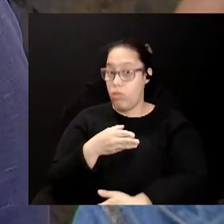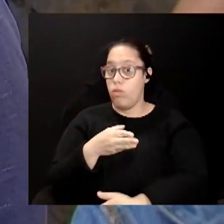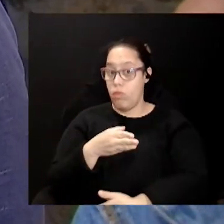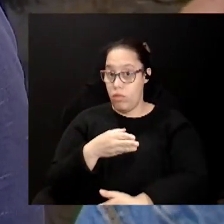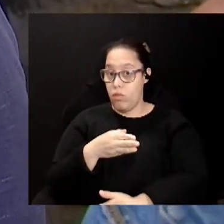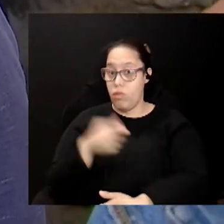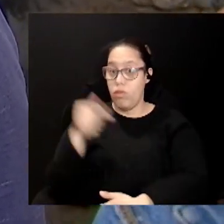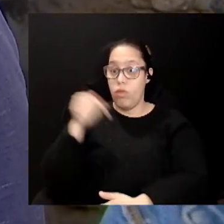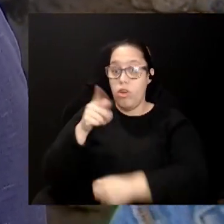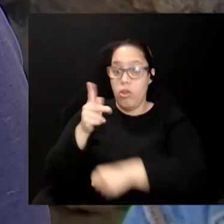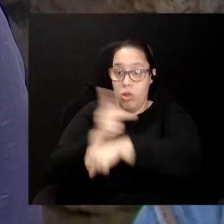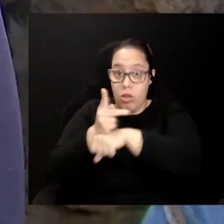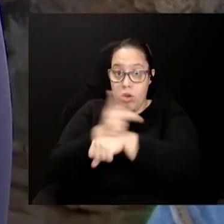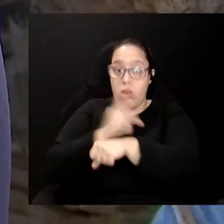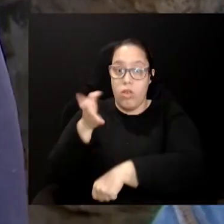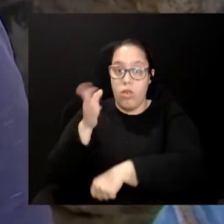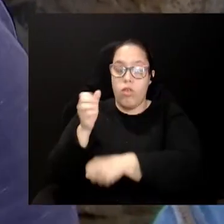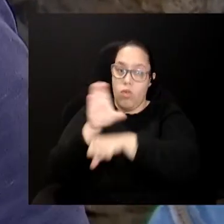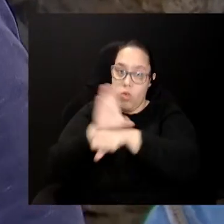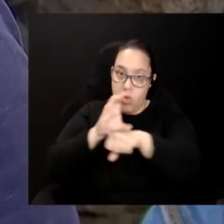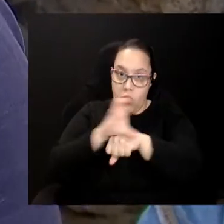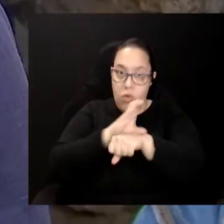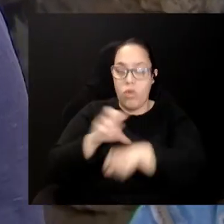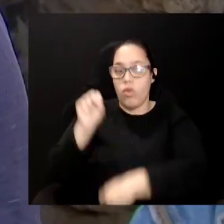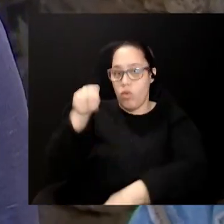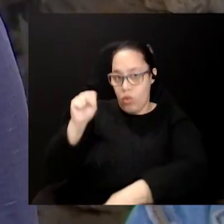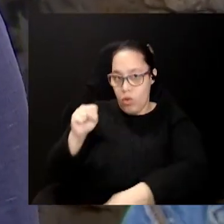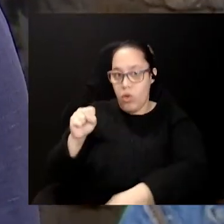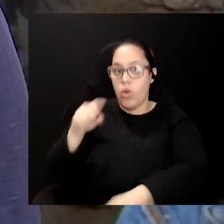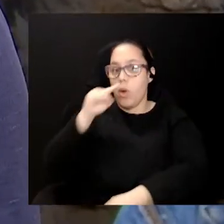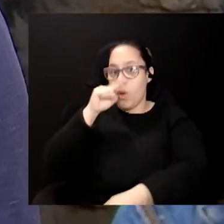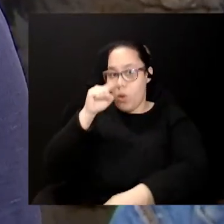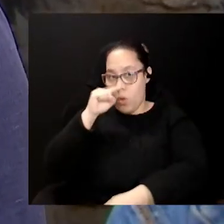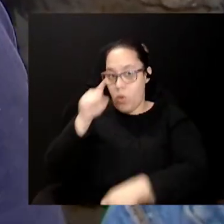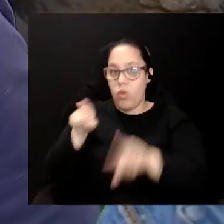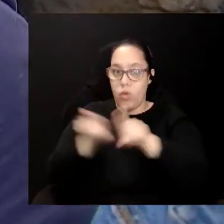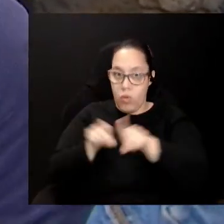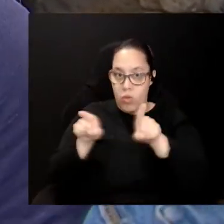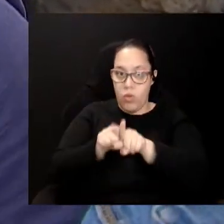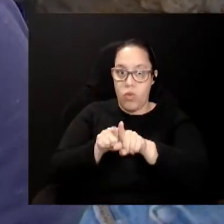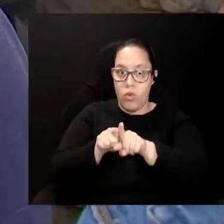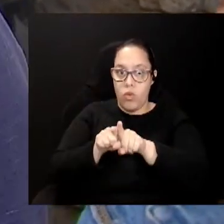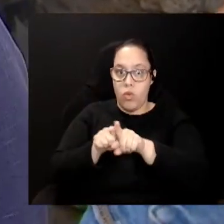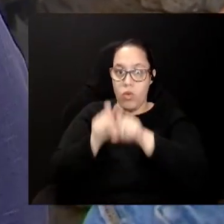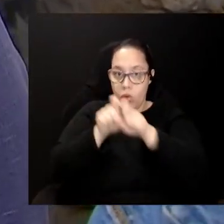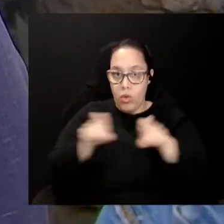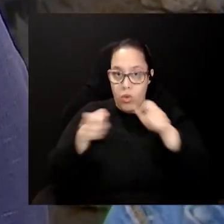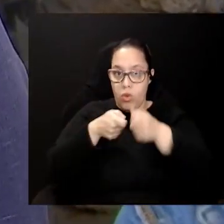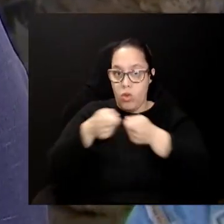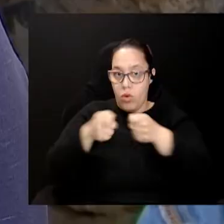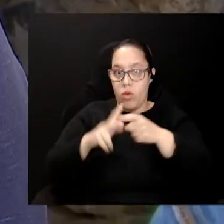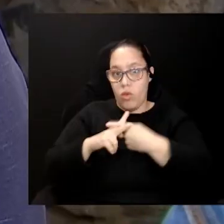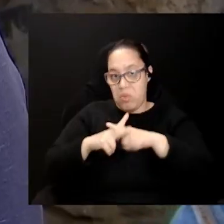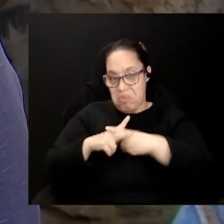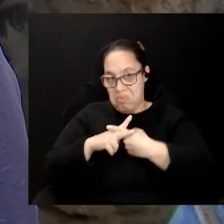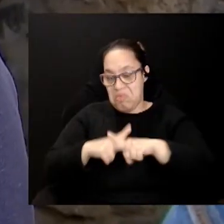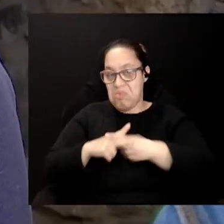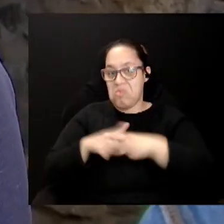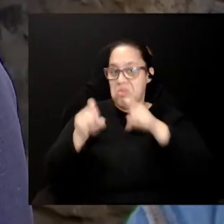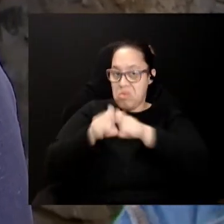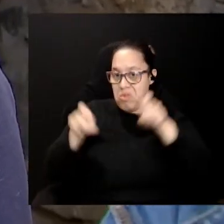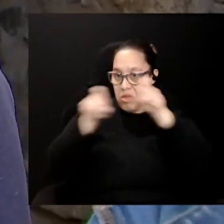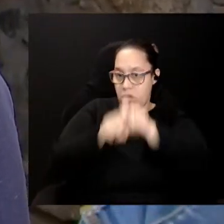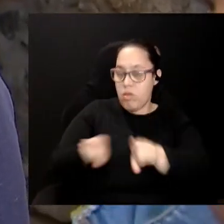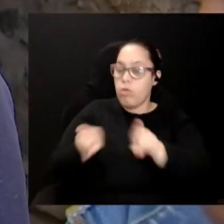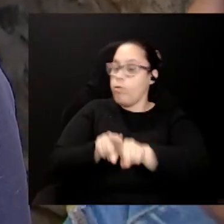já tinha feito outros cursos aqui sim, fiz no Ouro Verde também. Aqui eu fiz de manutenção de computadores e recomendaria bastante sim, porque eu acho que